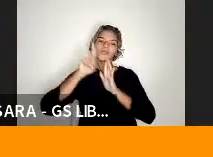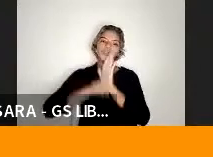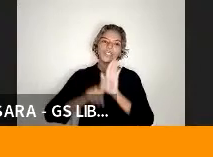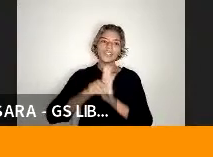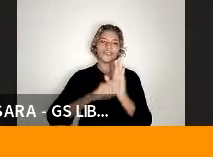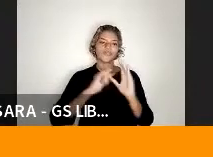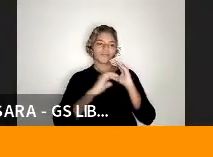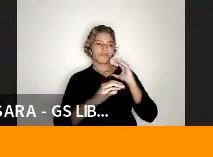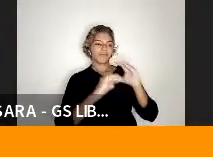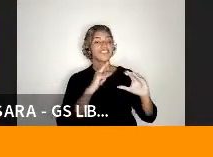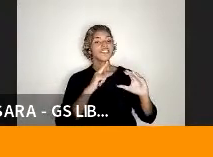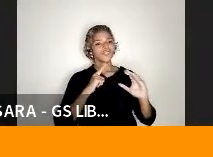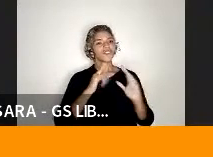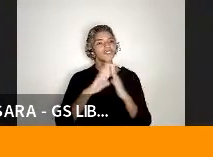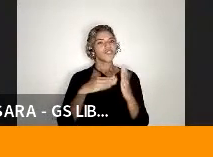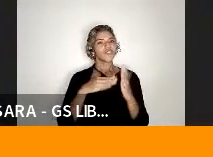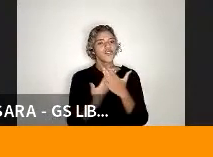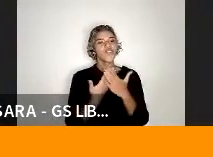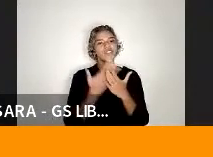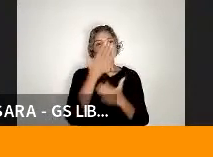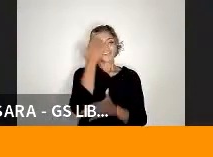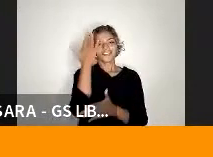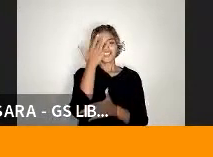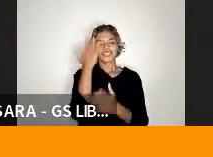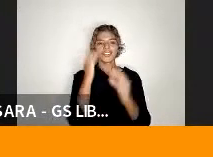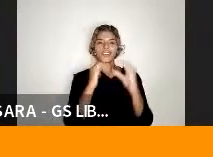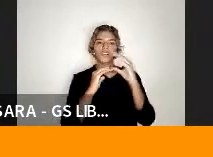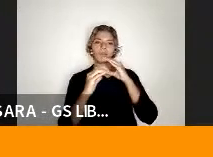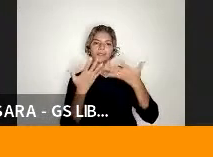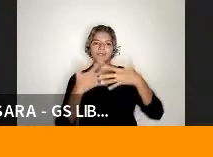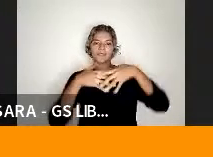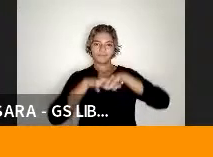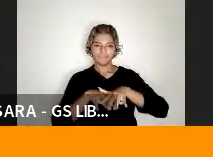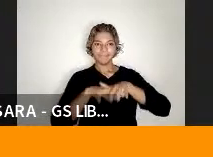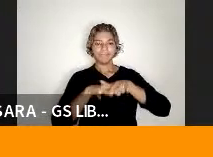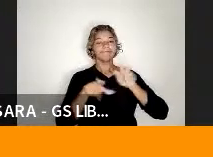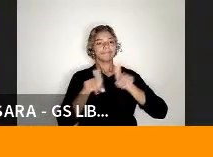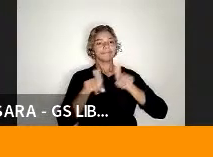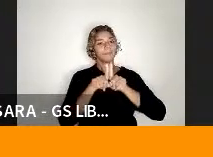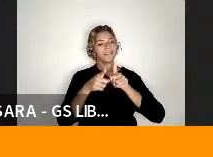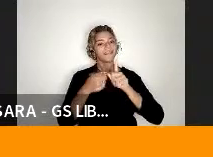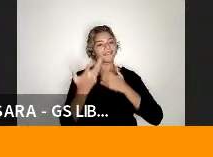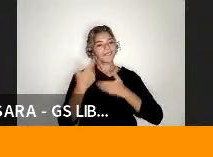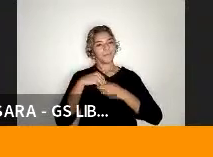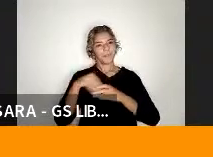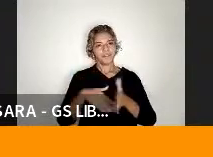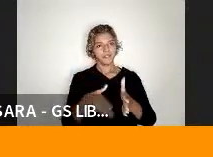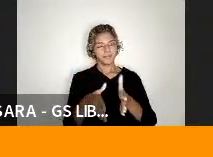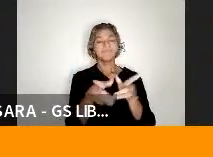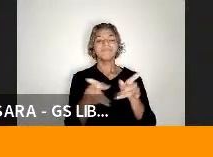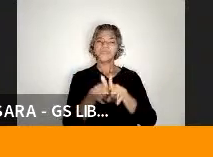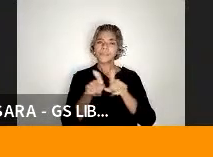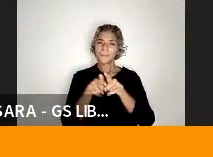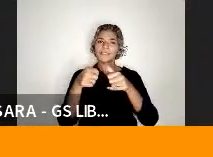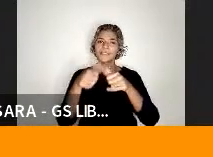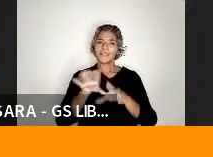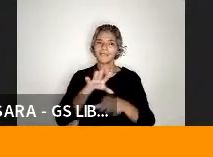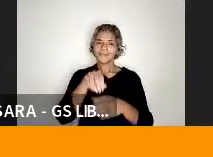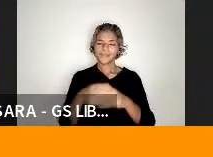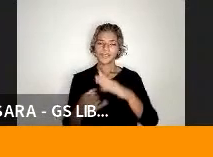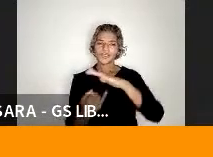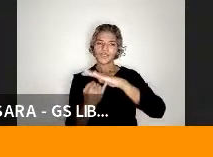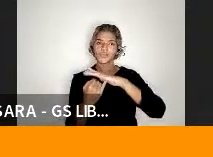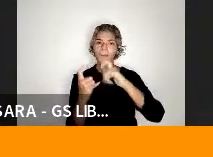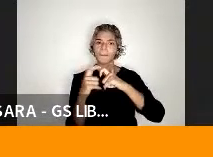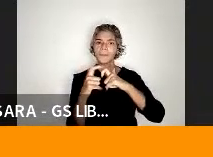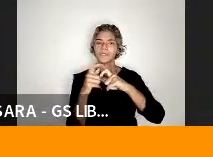Gente, Comunicação e Inclusão, uma ONG que fez parte da minha trajetória, assim como passei pelo Instituto de Medicina Social da UERJ, onde eu tive a oportunidade